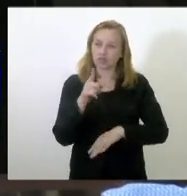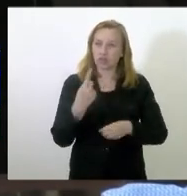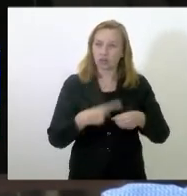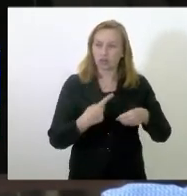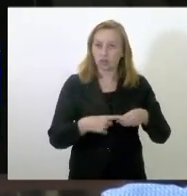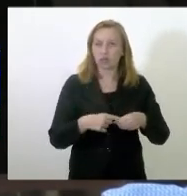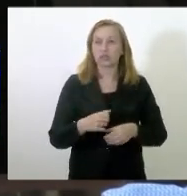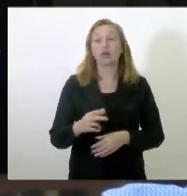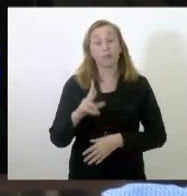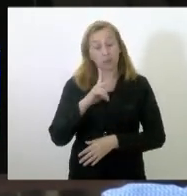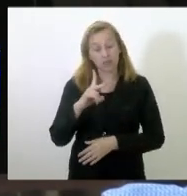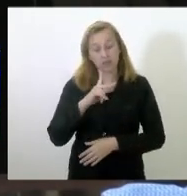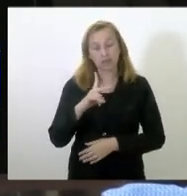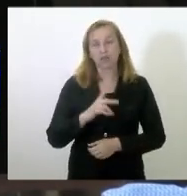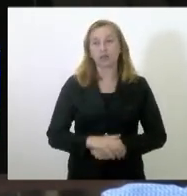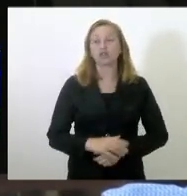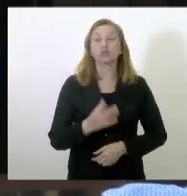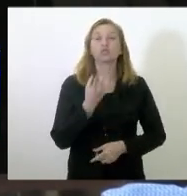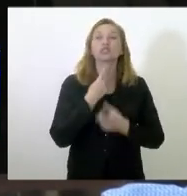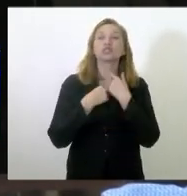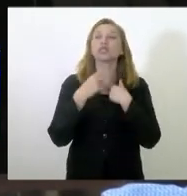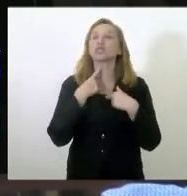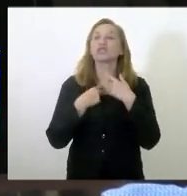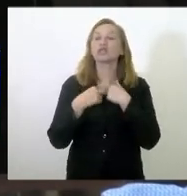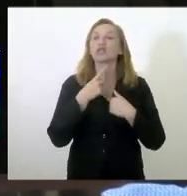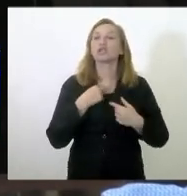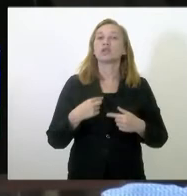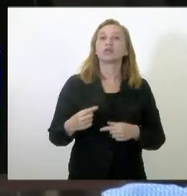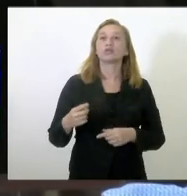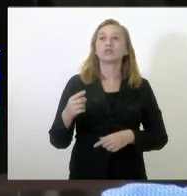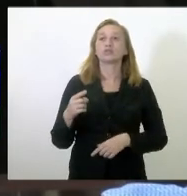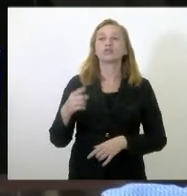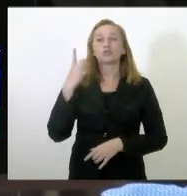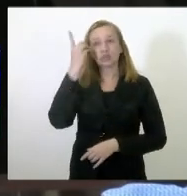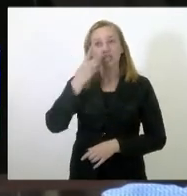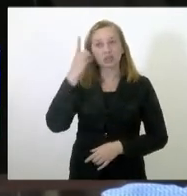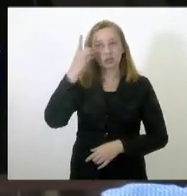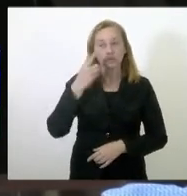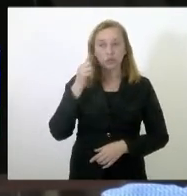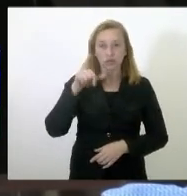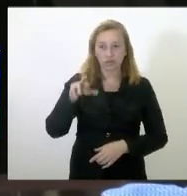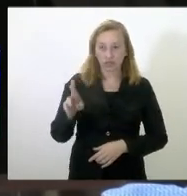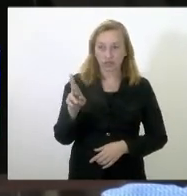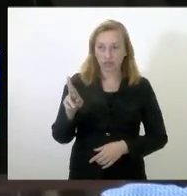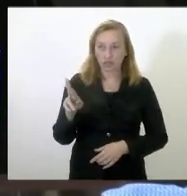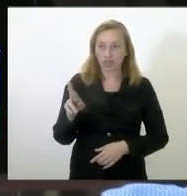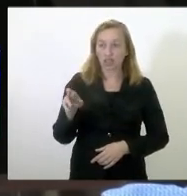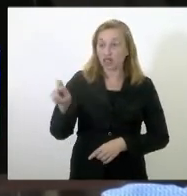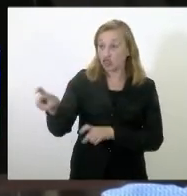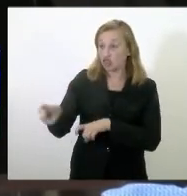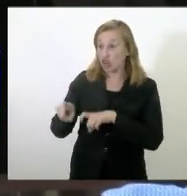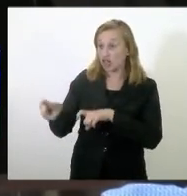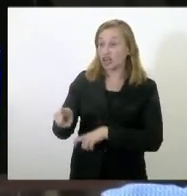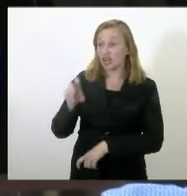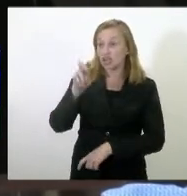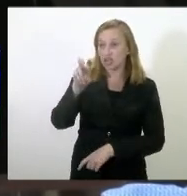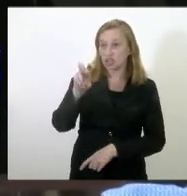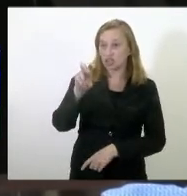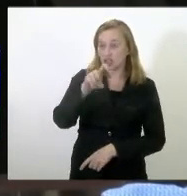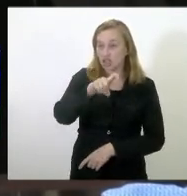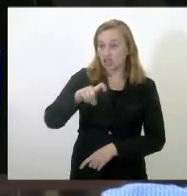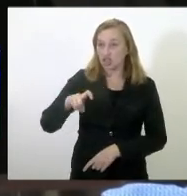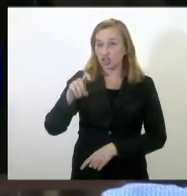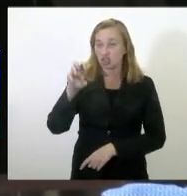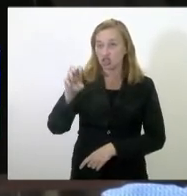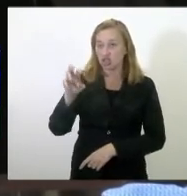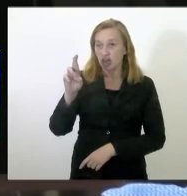Em particular, para o desejo do deputado Rosenberg Reis, em Xerém. Já instalado em